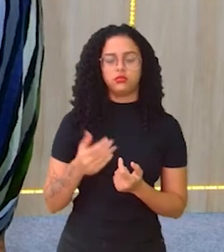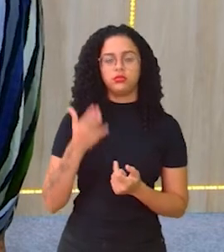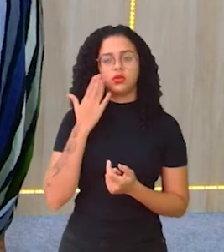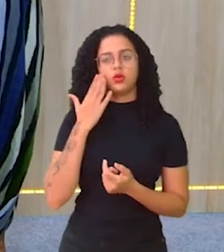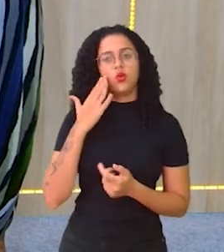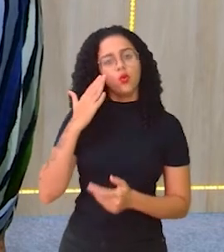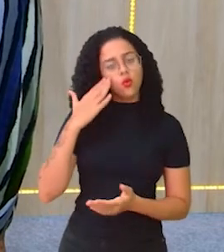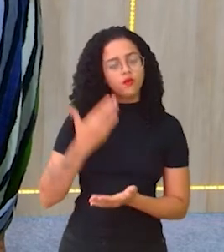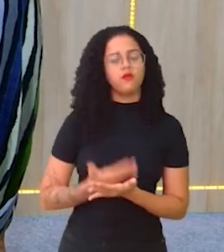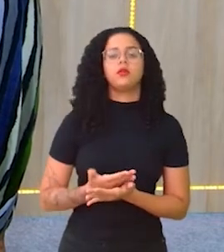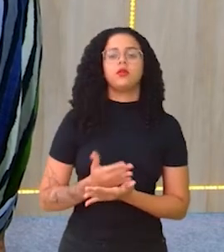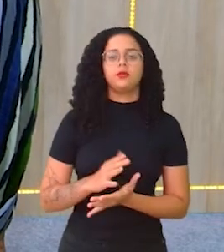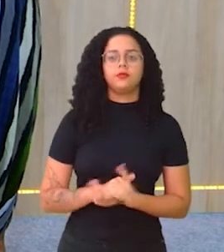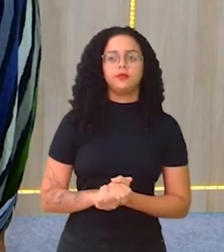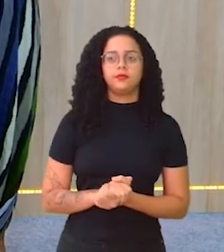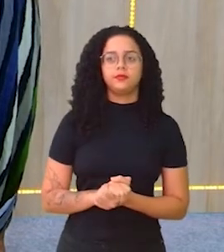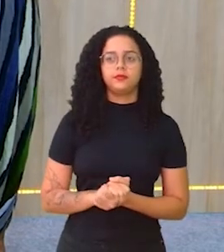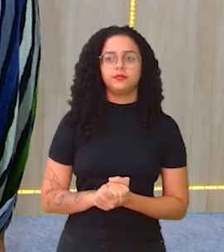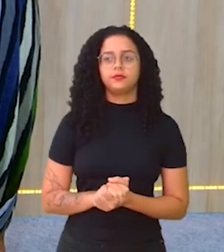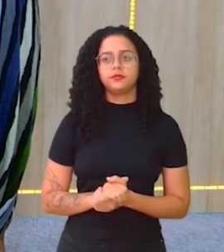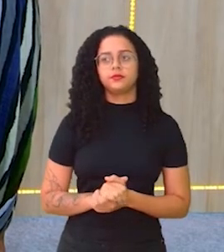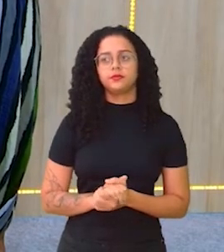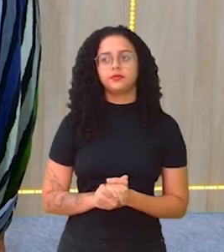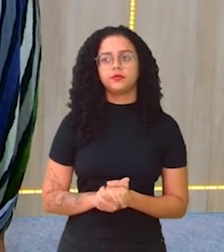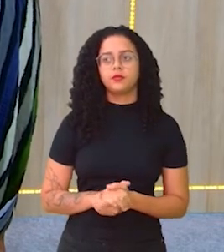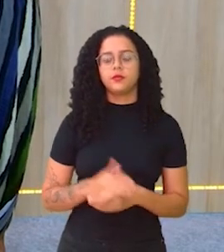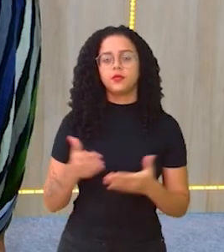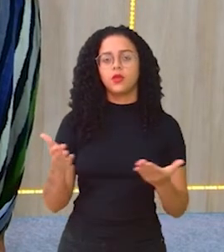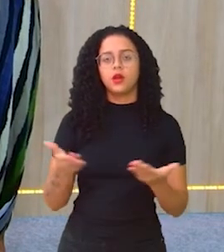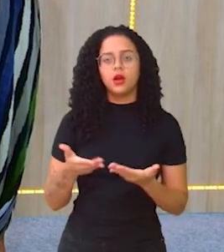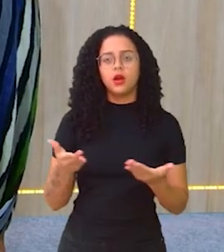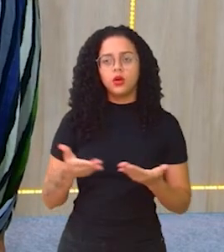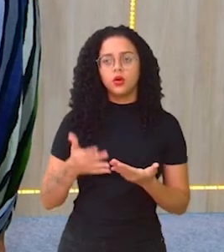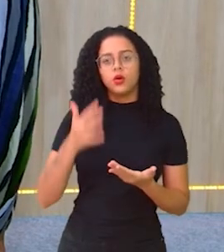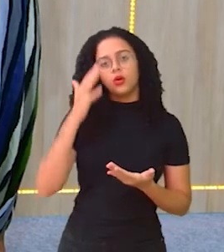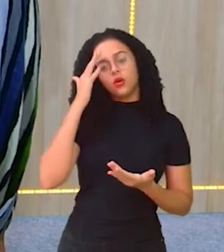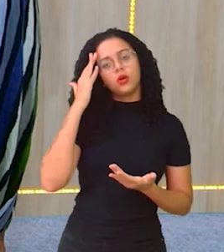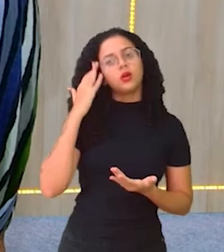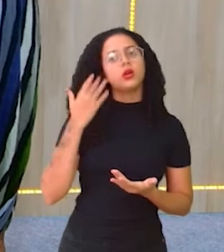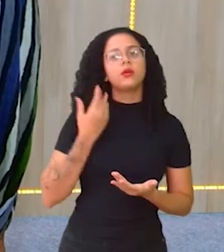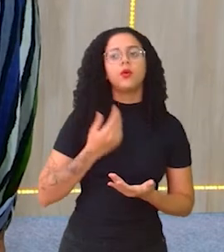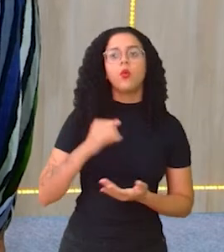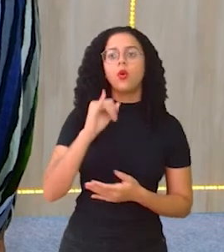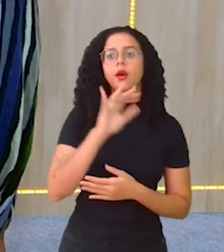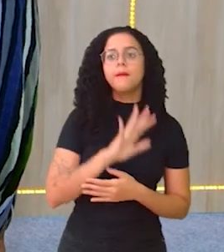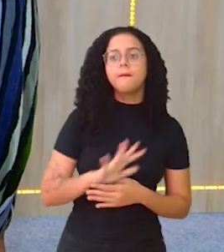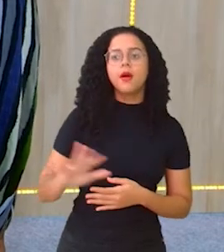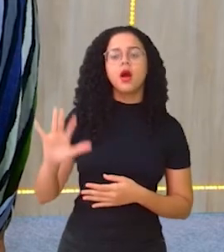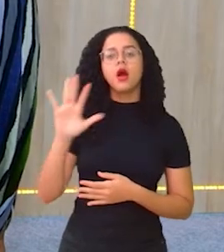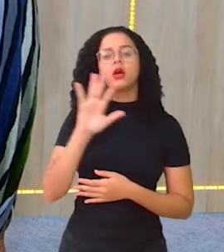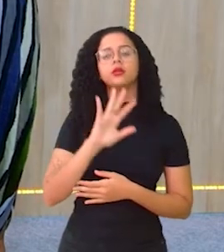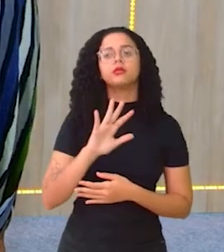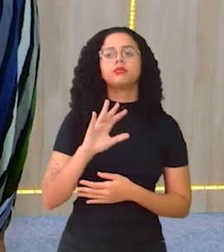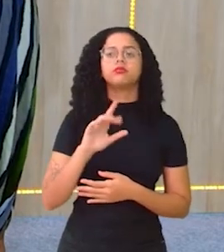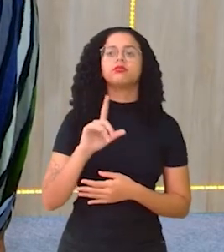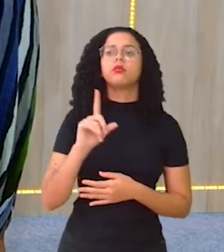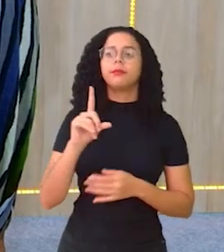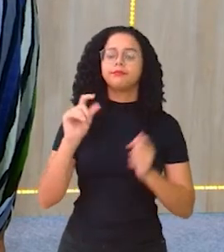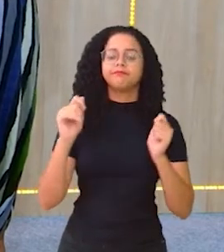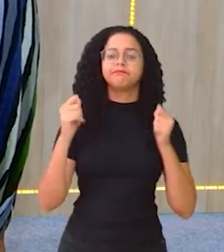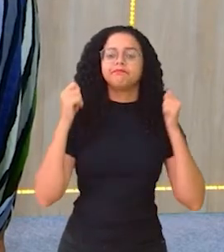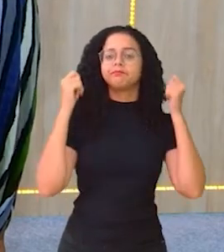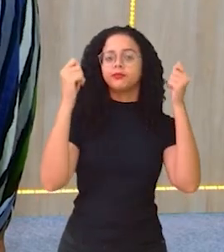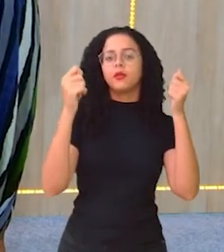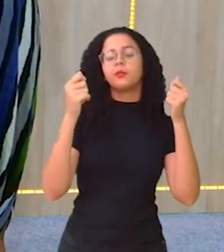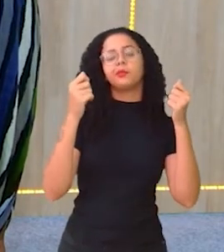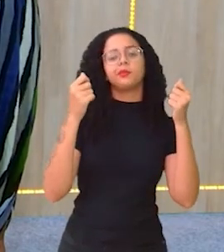pessoal? Exatamente, minha gente. E aí a gente traz aqui, né, uma imagem mesmo, que é uma imagem manifesto, né?